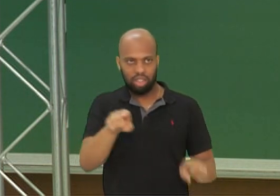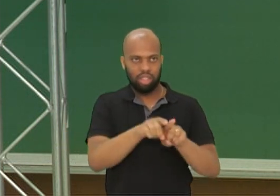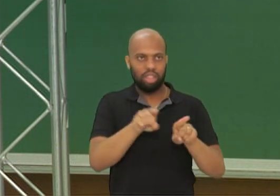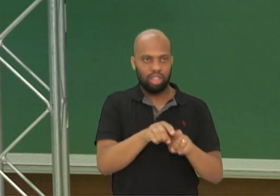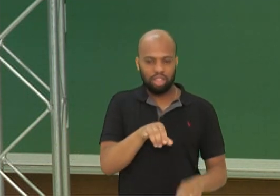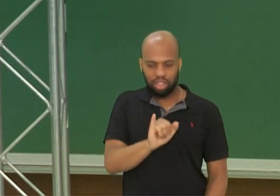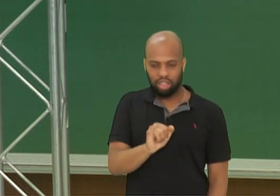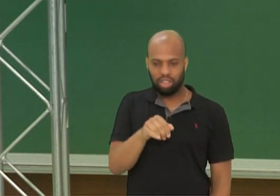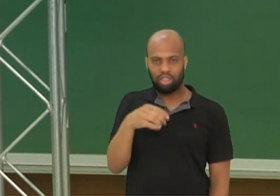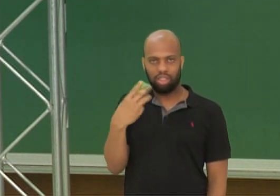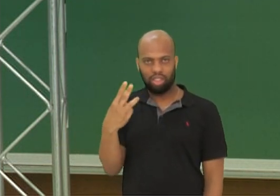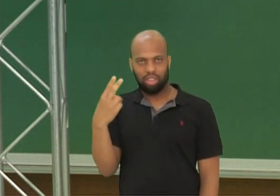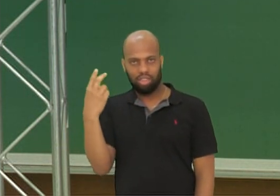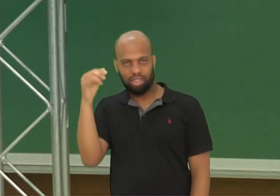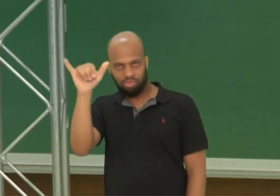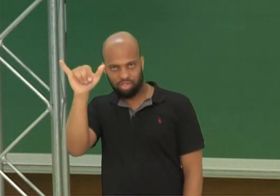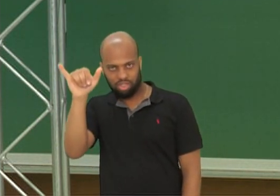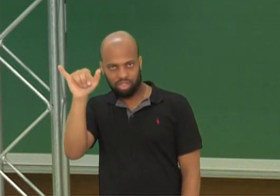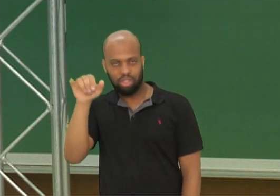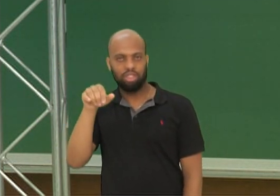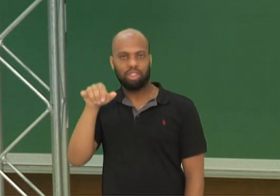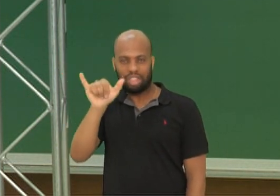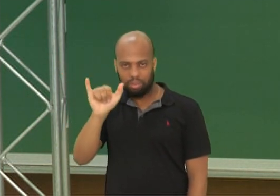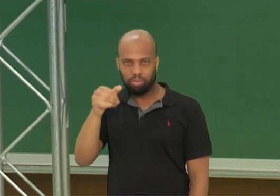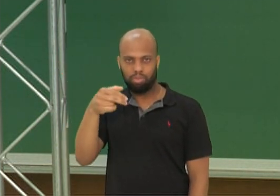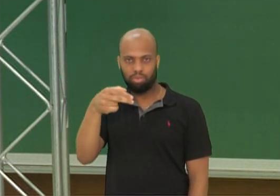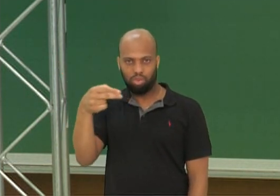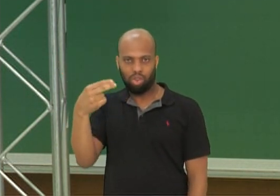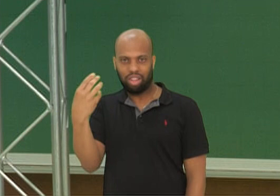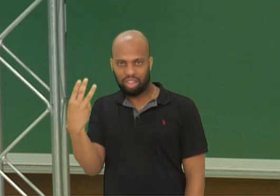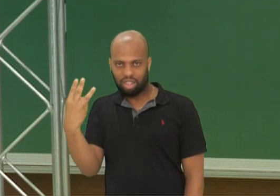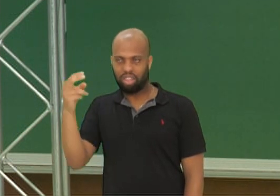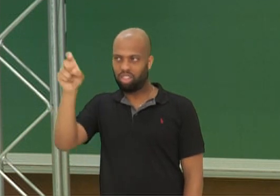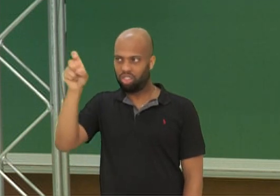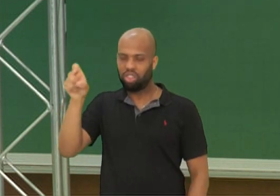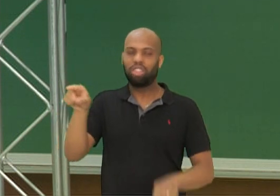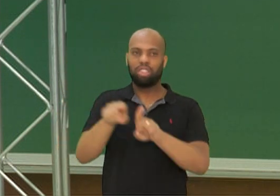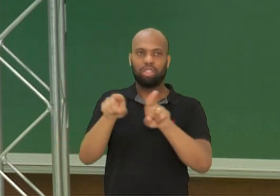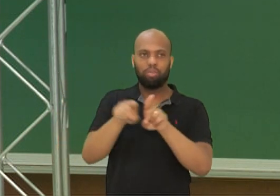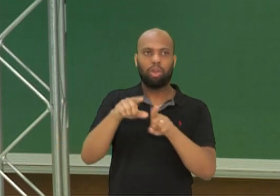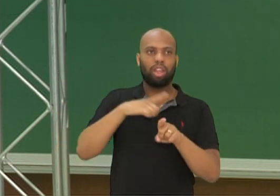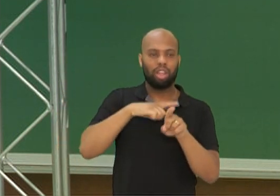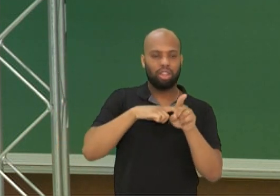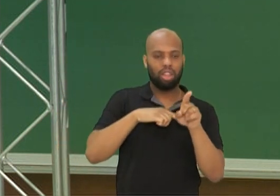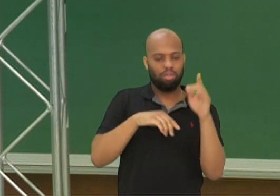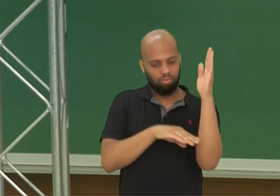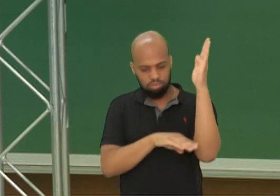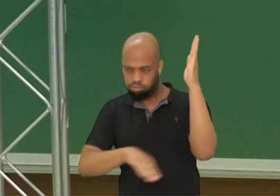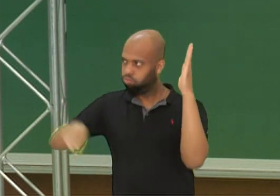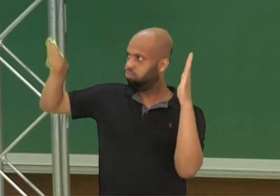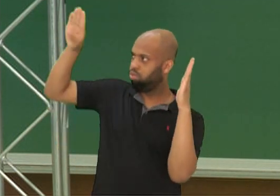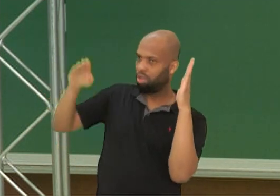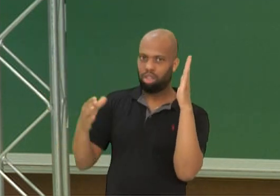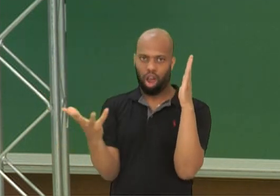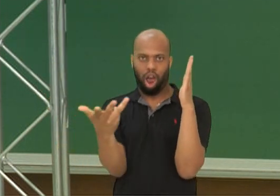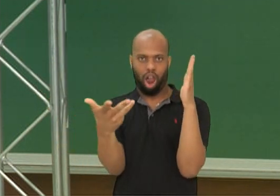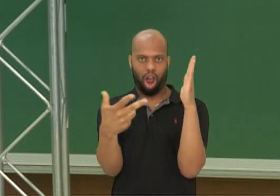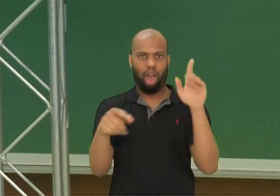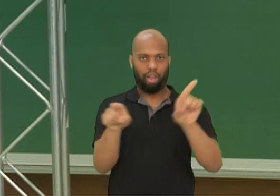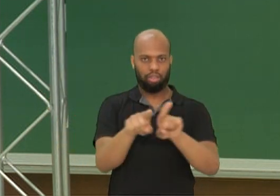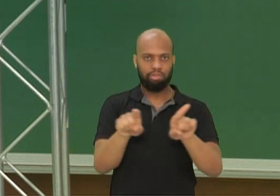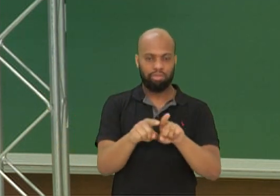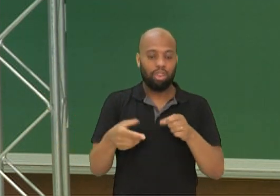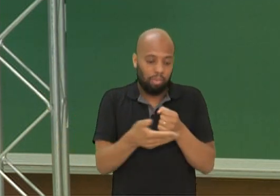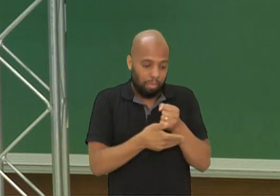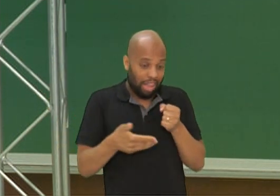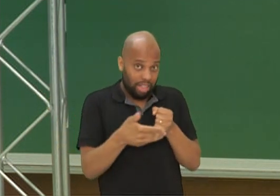x, o y 2 elevado a x. Perceba que o crescimento é exponencial. E perceba que a